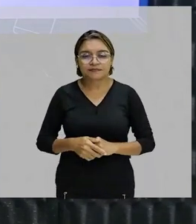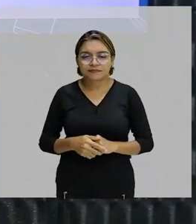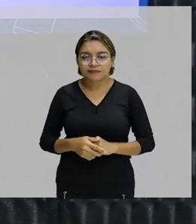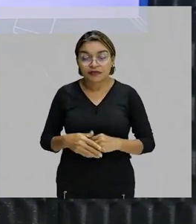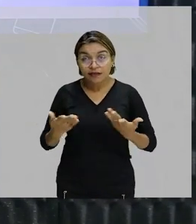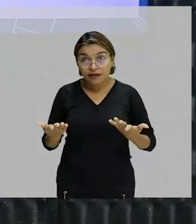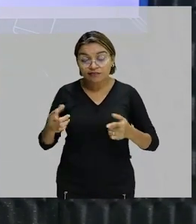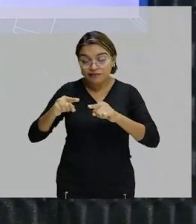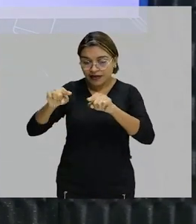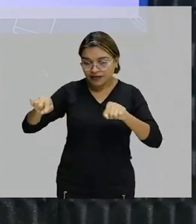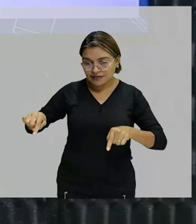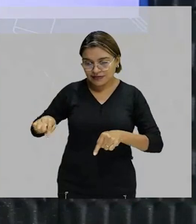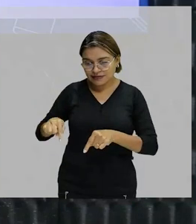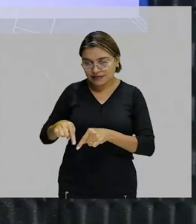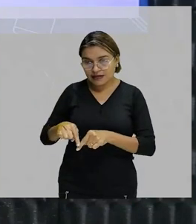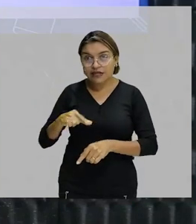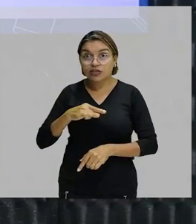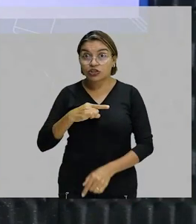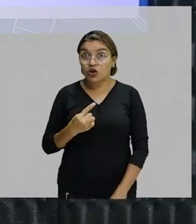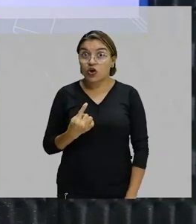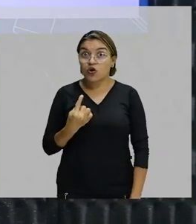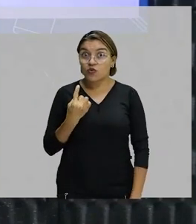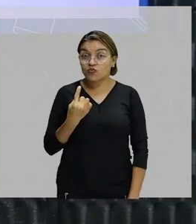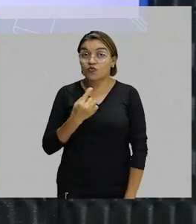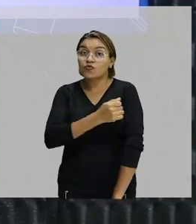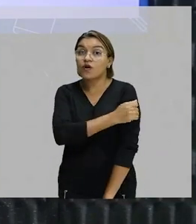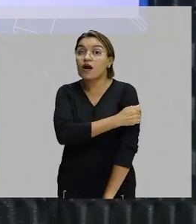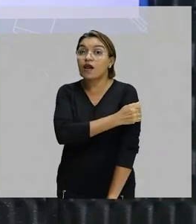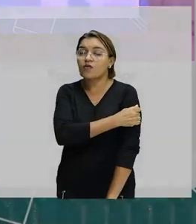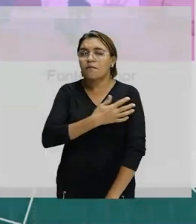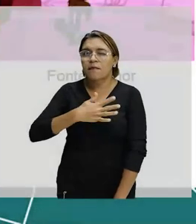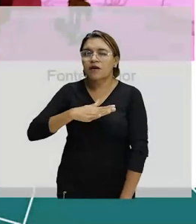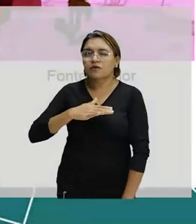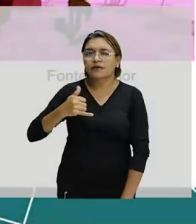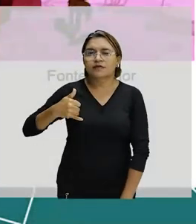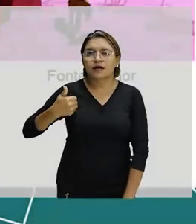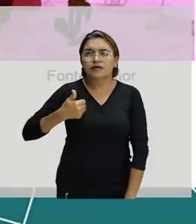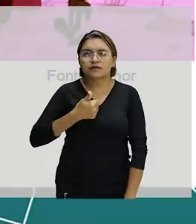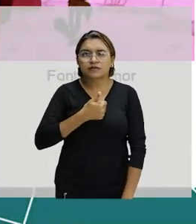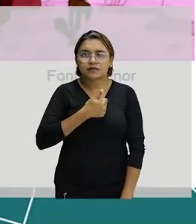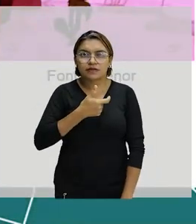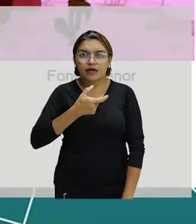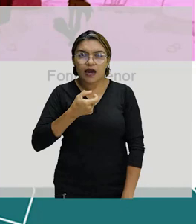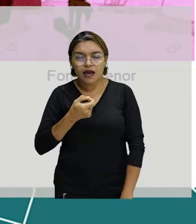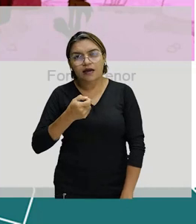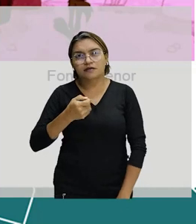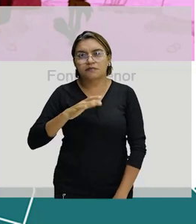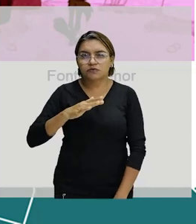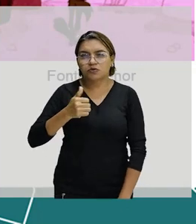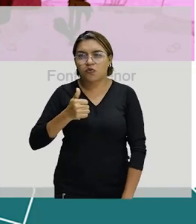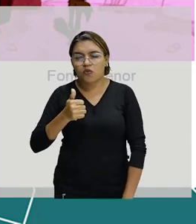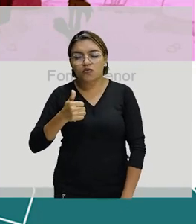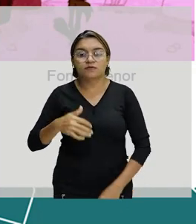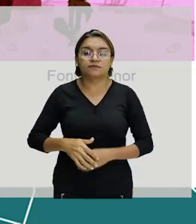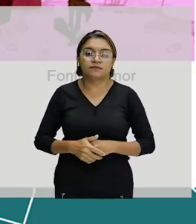naquela sala tinha né um jovem por volta dos seus 10 11 anos que hoje nós conhecemos da seguinte forma